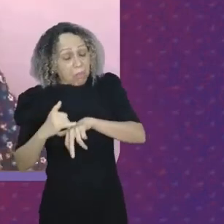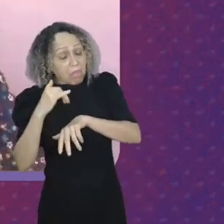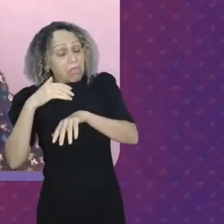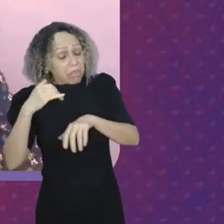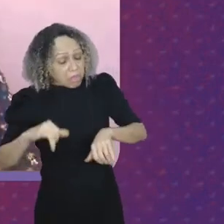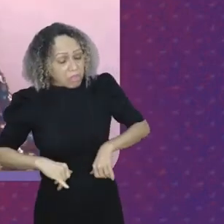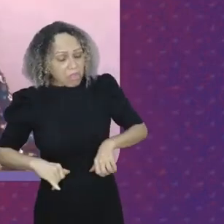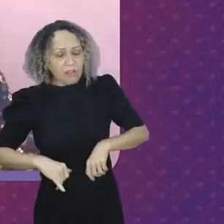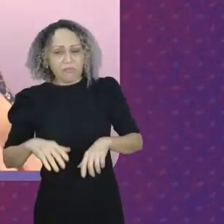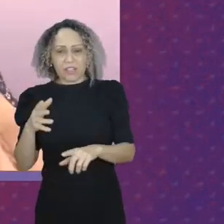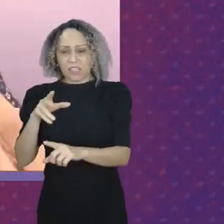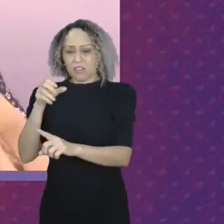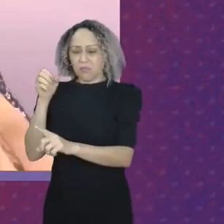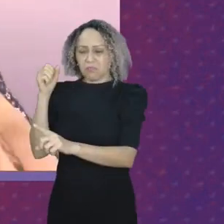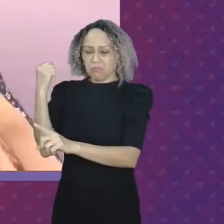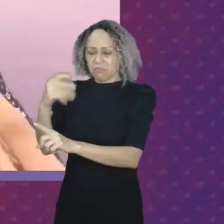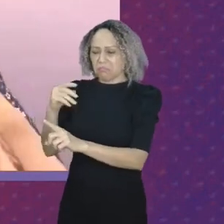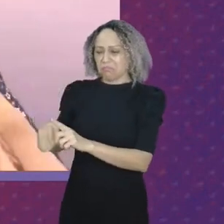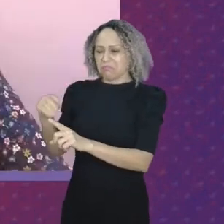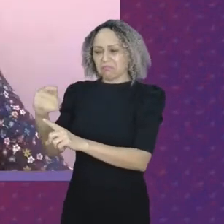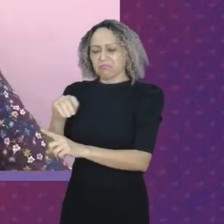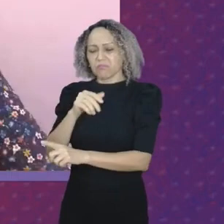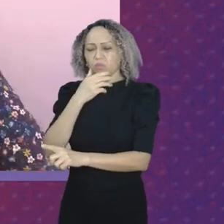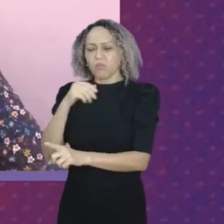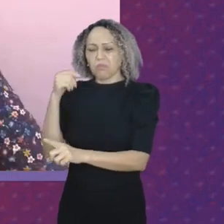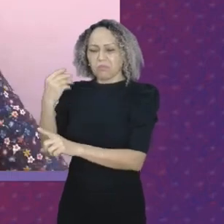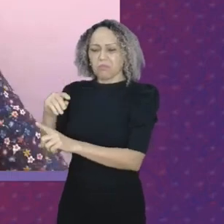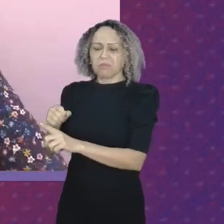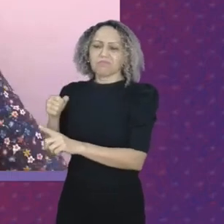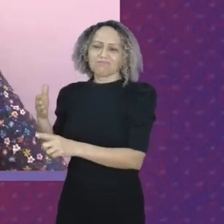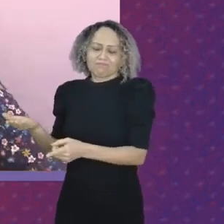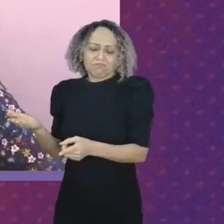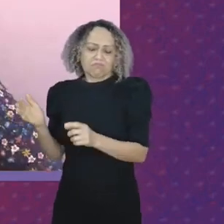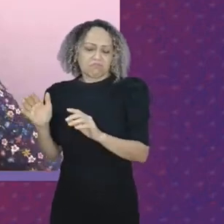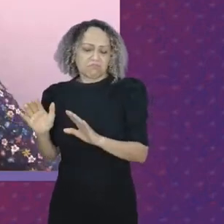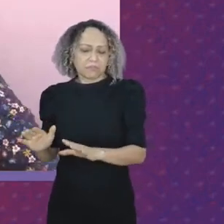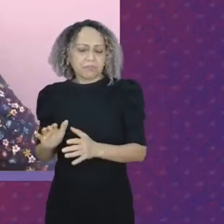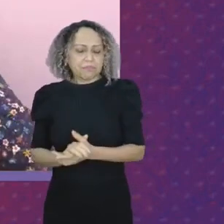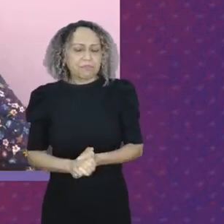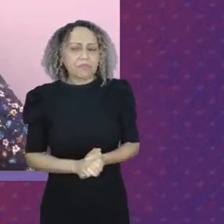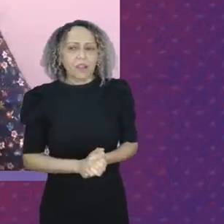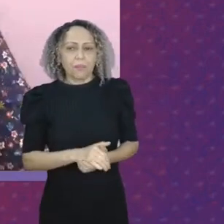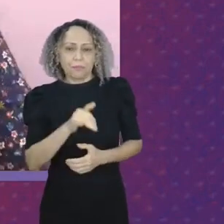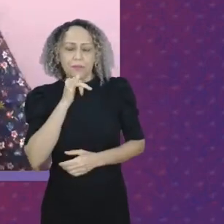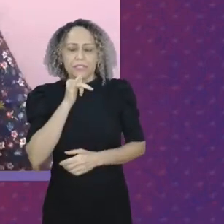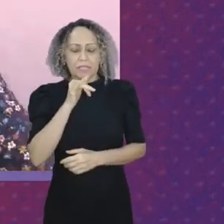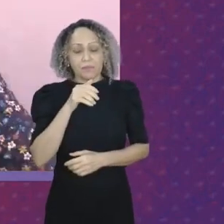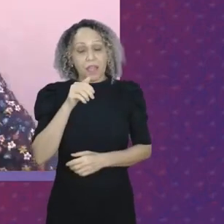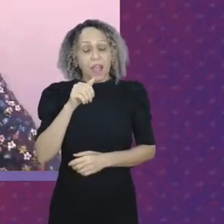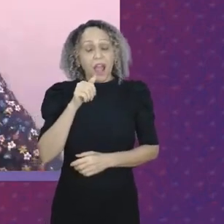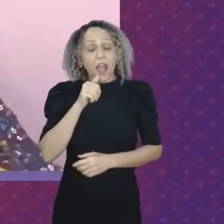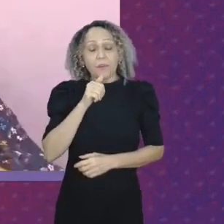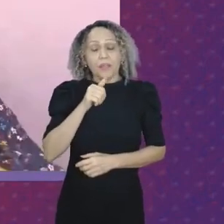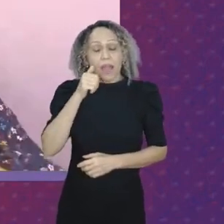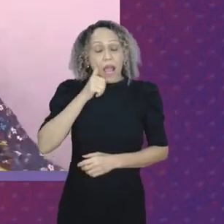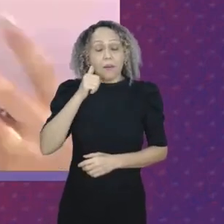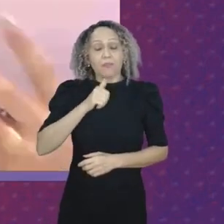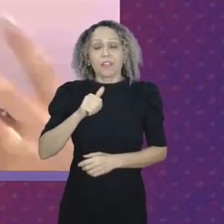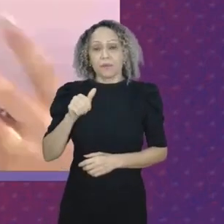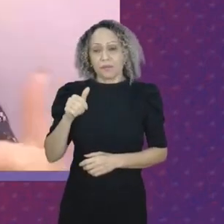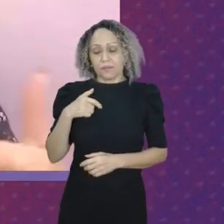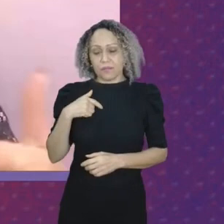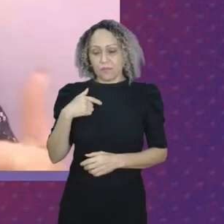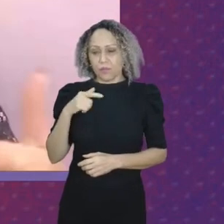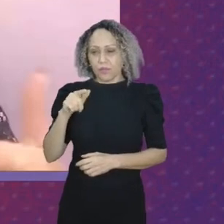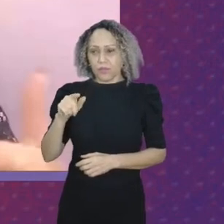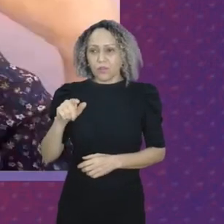Quando você garante acesso a serviços de saúde, como a colocação de um DIU, você garante que a mulher não engravida, que muitas vezes não é a vontade dela,